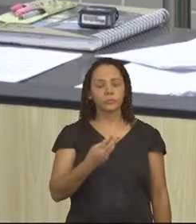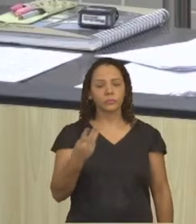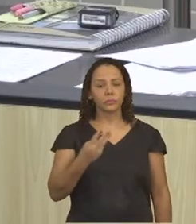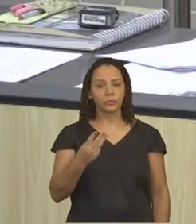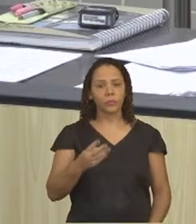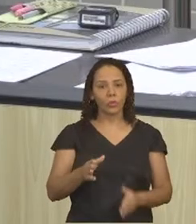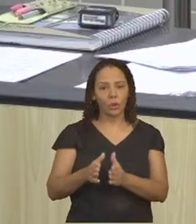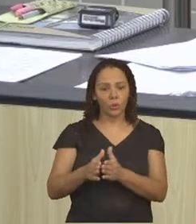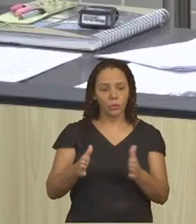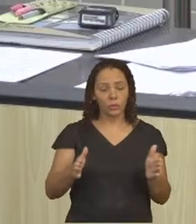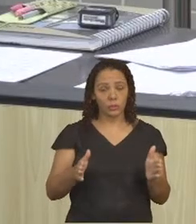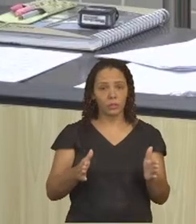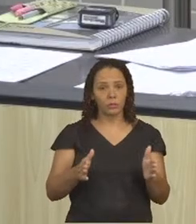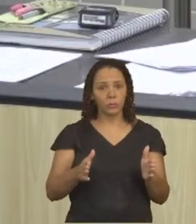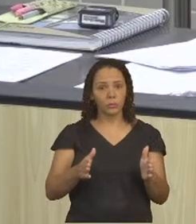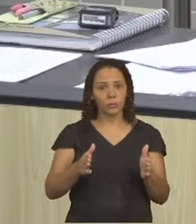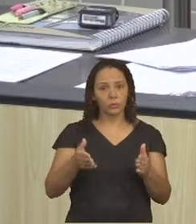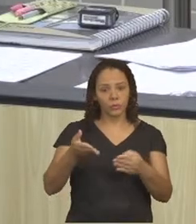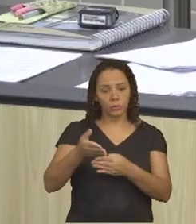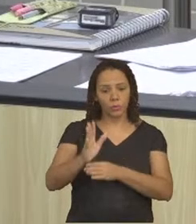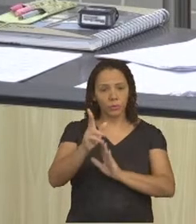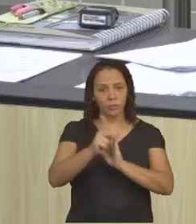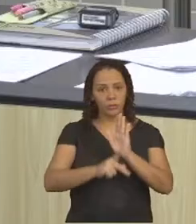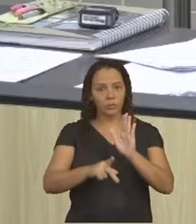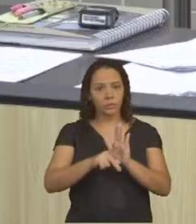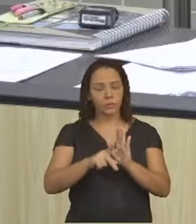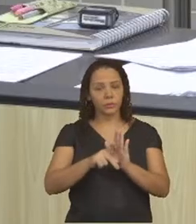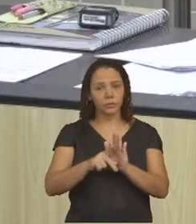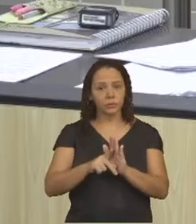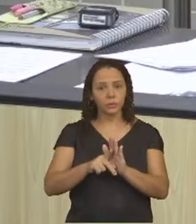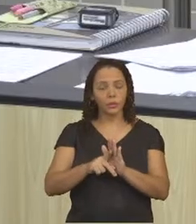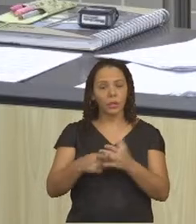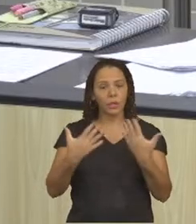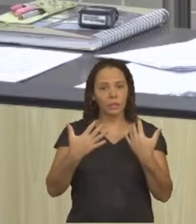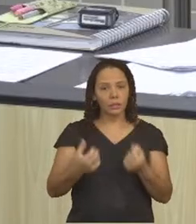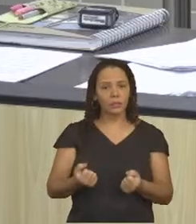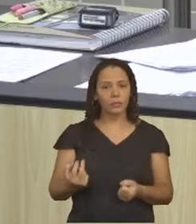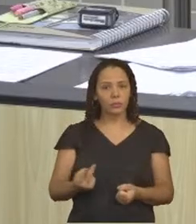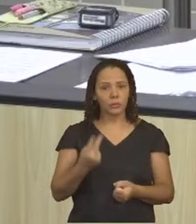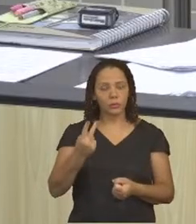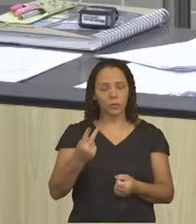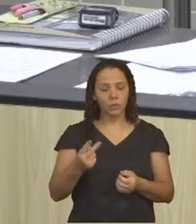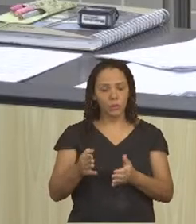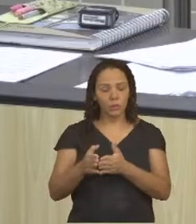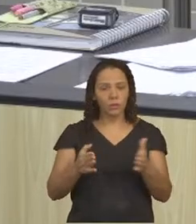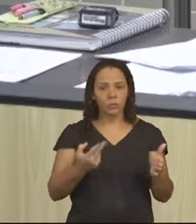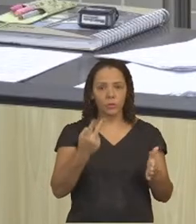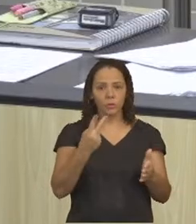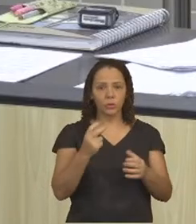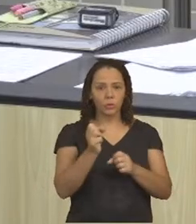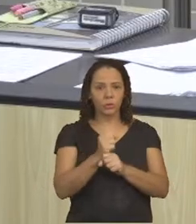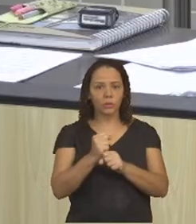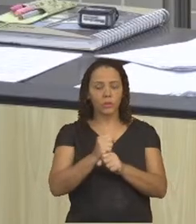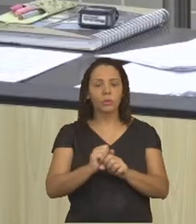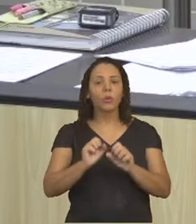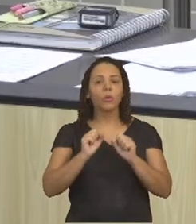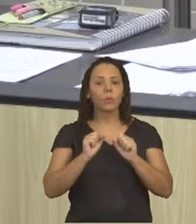tempo de duração entre aprovação de projetos e captação dos recursos deverá ser de 2 anos e poderá ser prorrogado